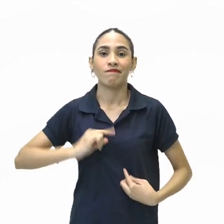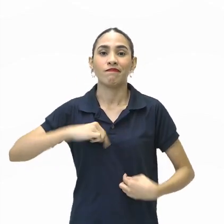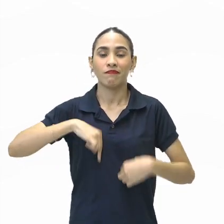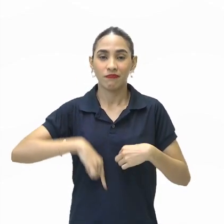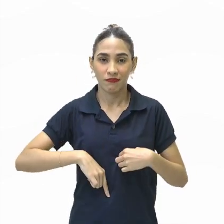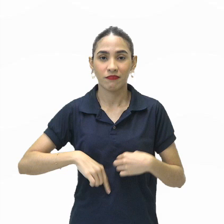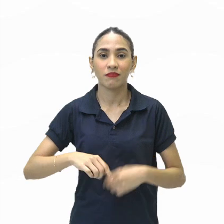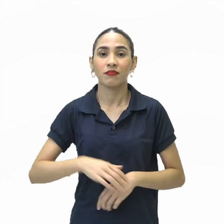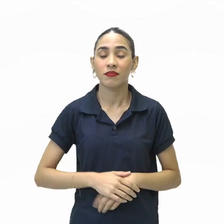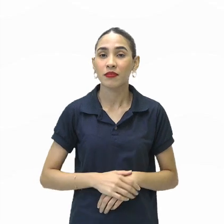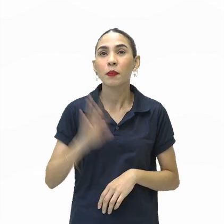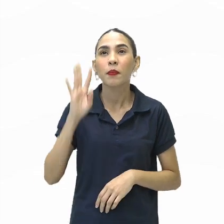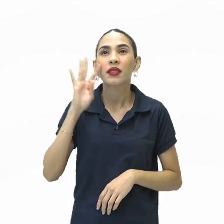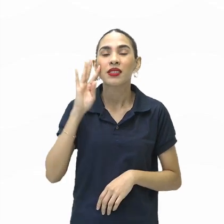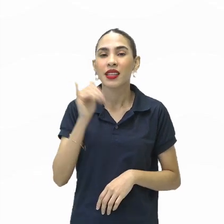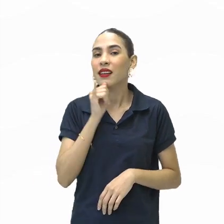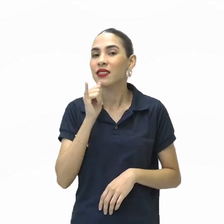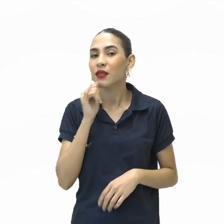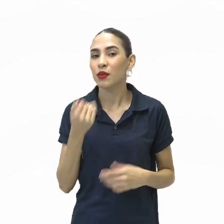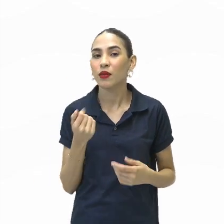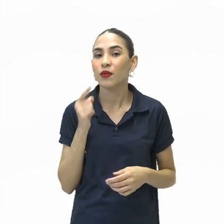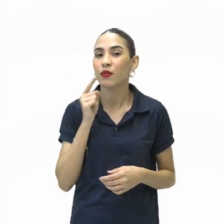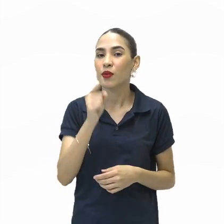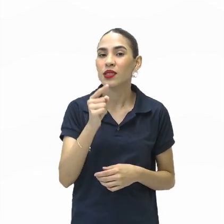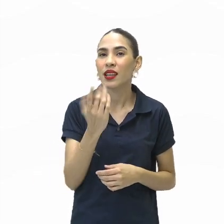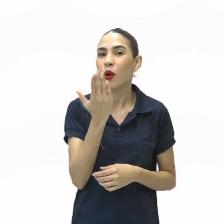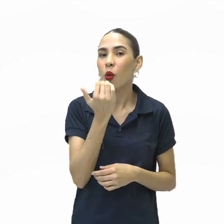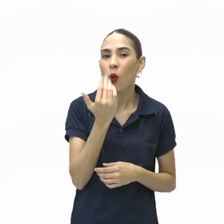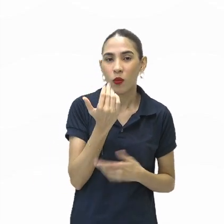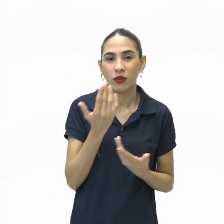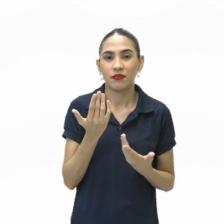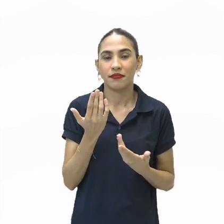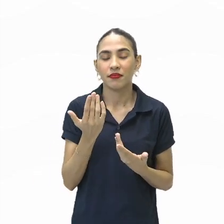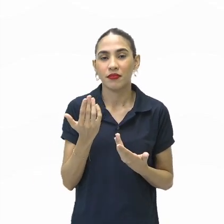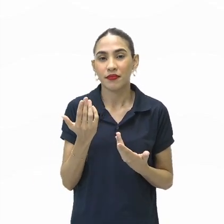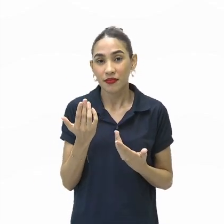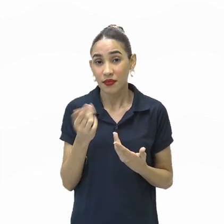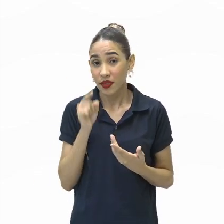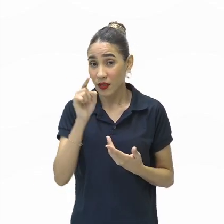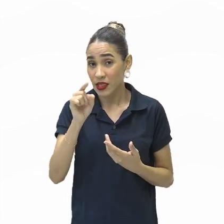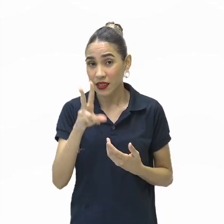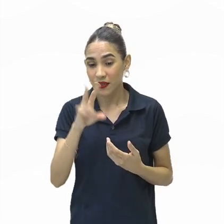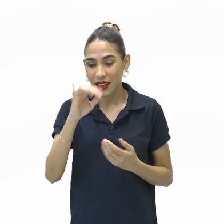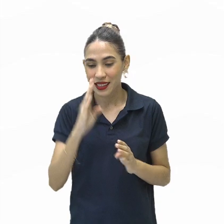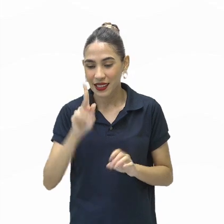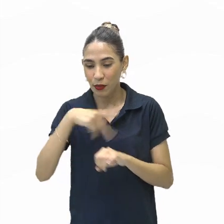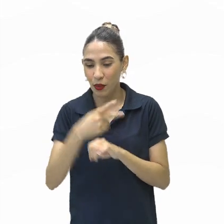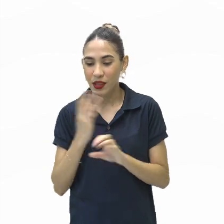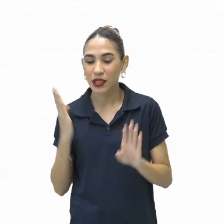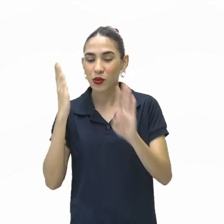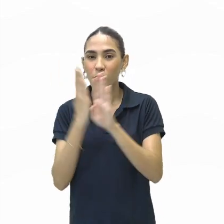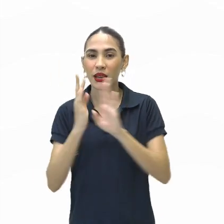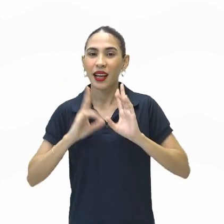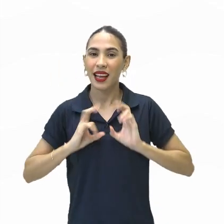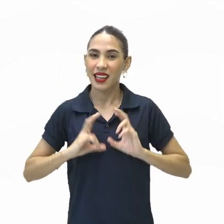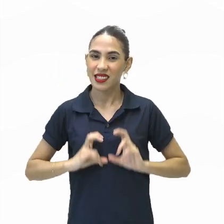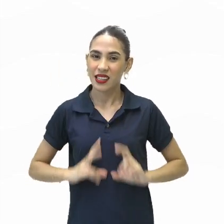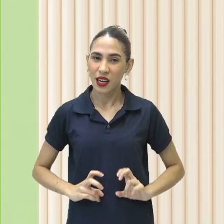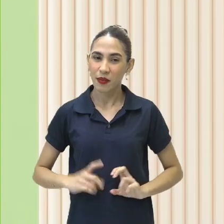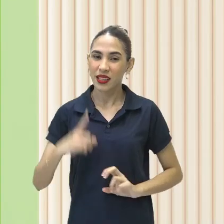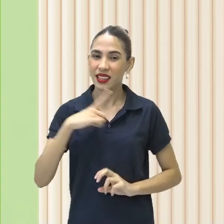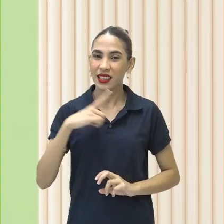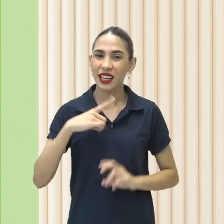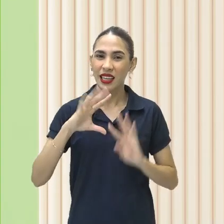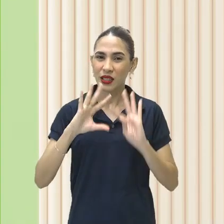gastrointestinais. Imagina quando você come alguma coisa e você vai descobrir através de um exame que tem